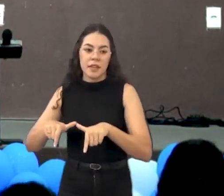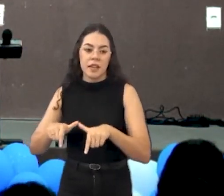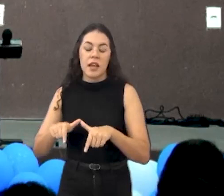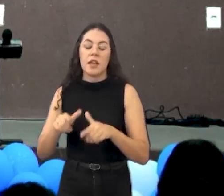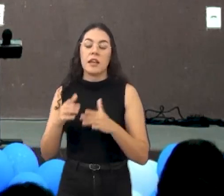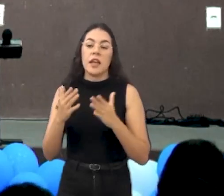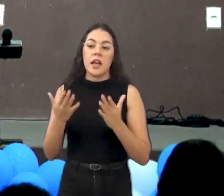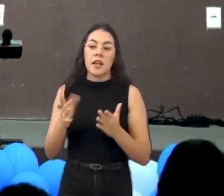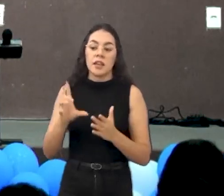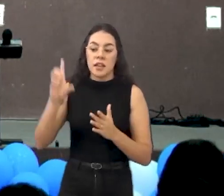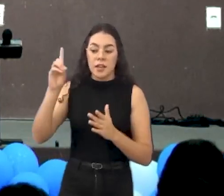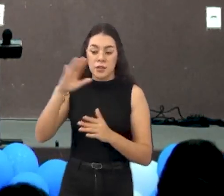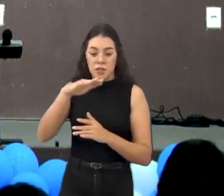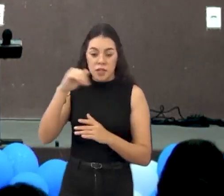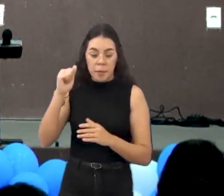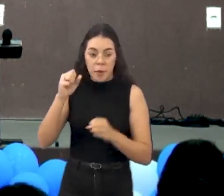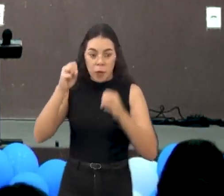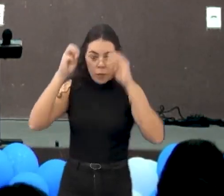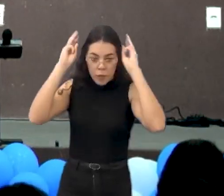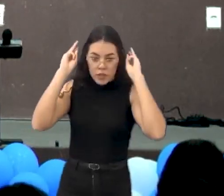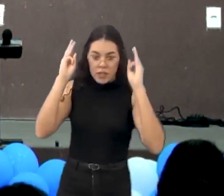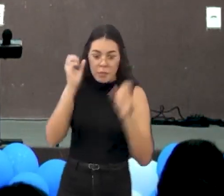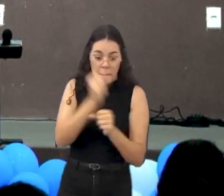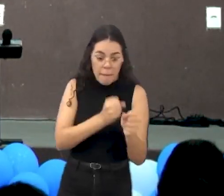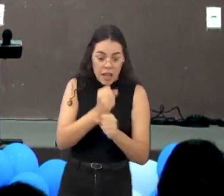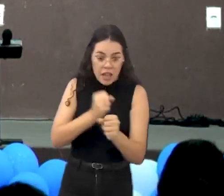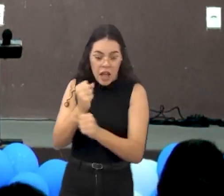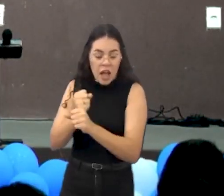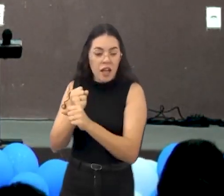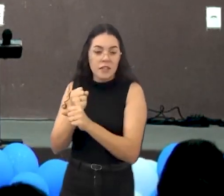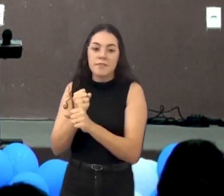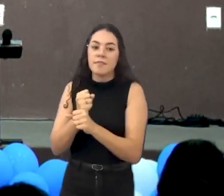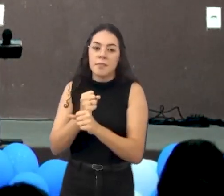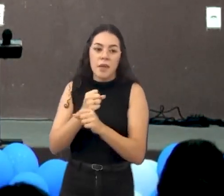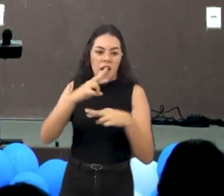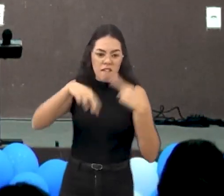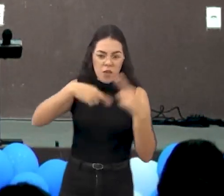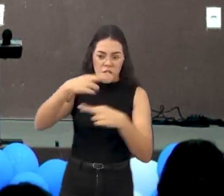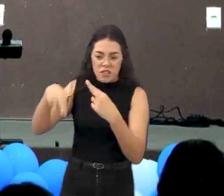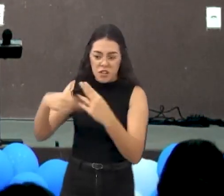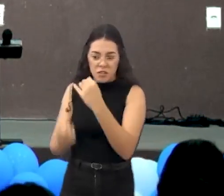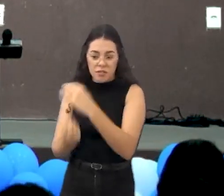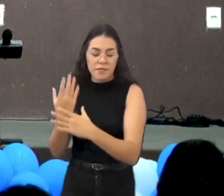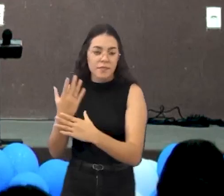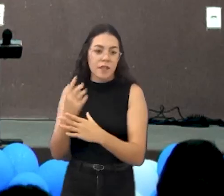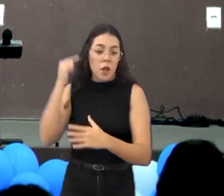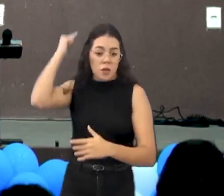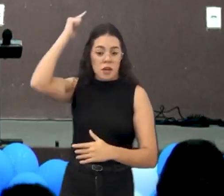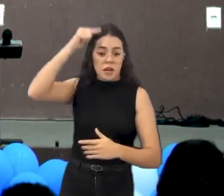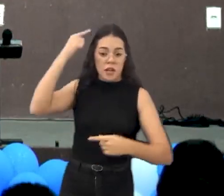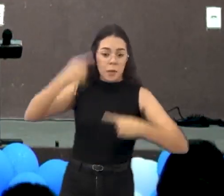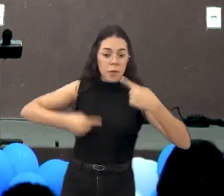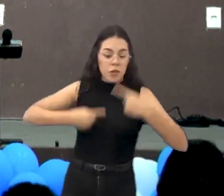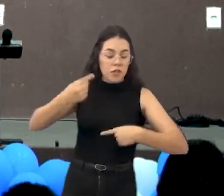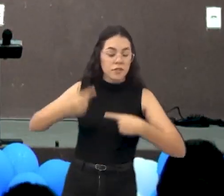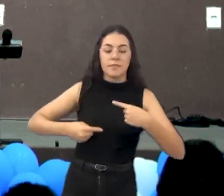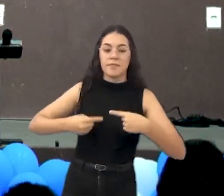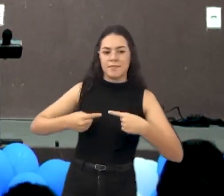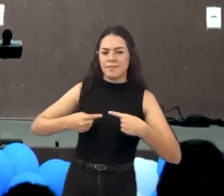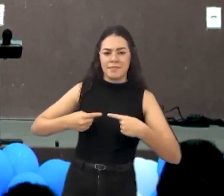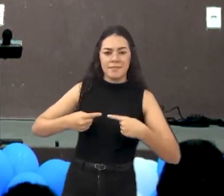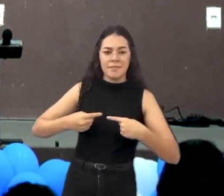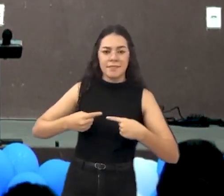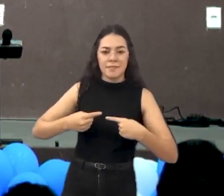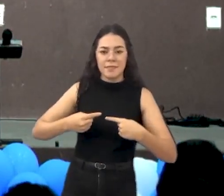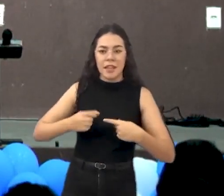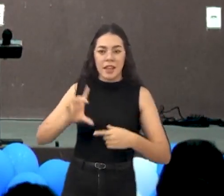era esse o chamado que Deus tinha para ele. Ele não era um guerrilheiro, um revolucionário. Ele não era um líder político. Não era